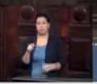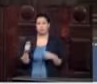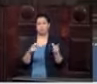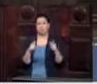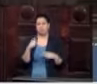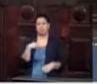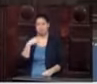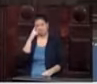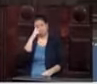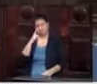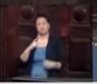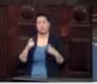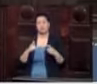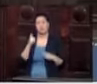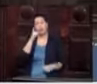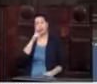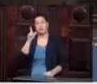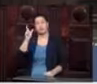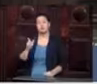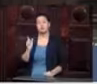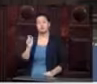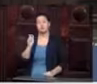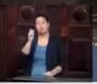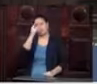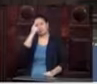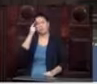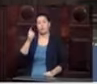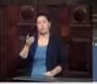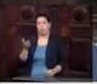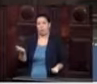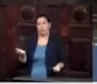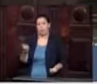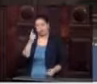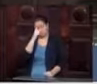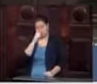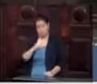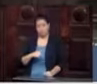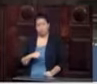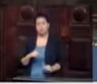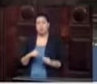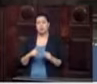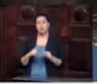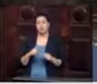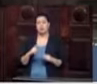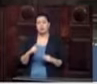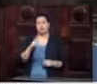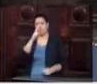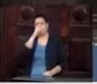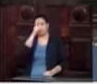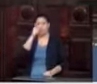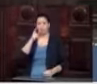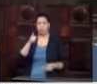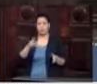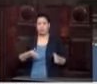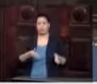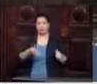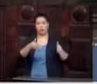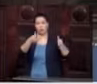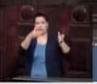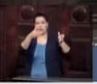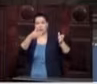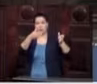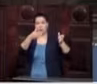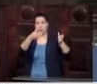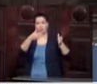onde partiu a ideia, de qual inteligência, a construção de uma torre blindada